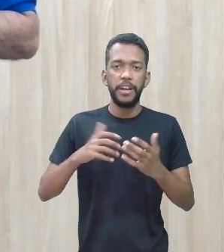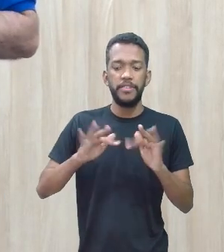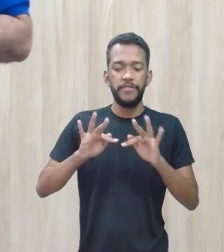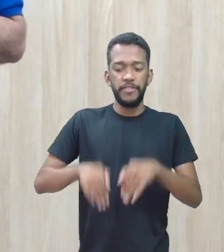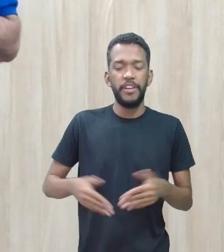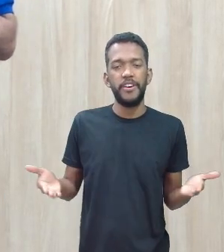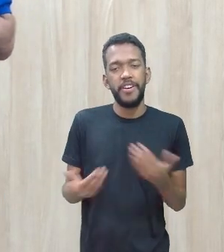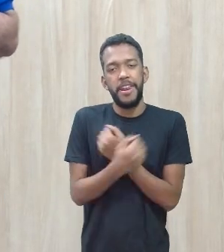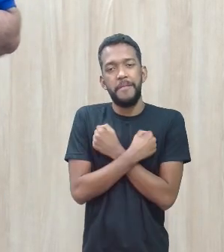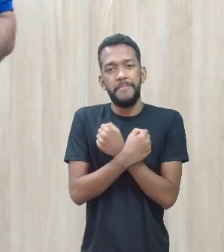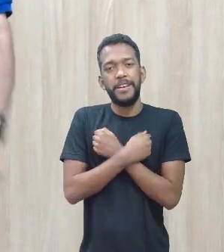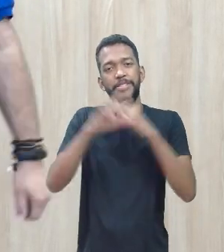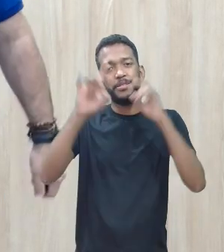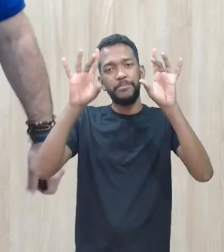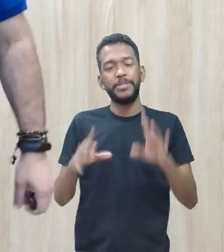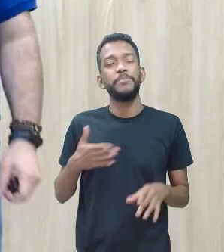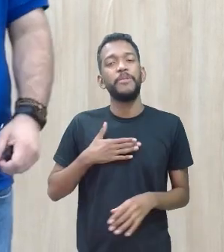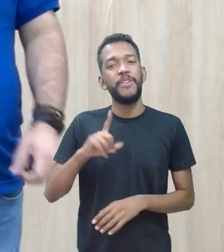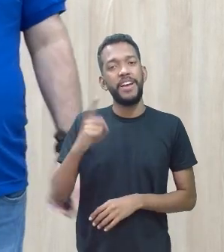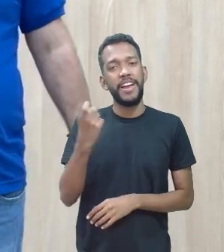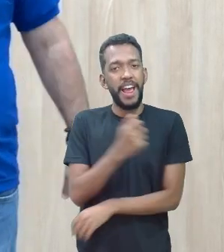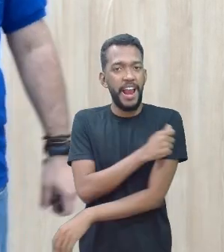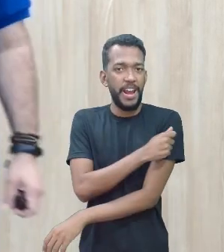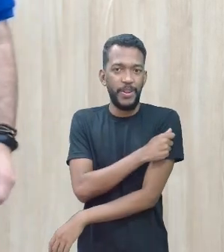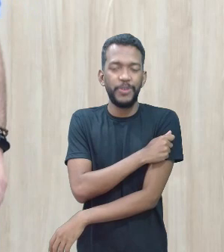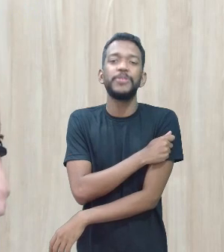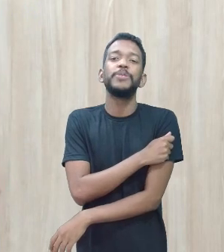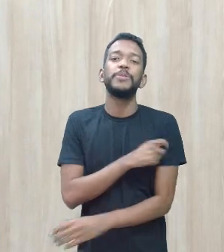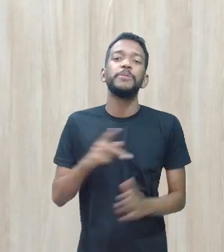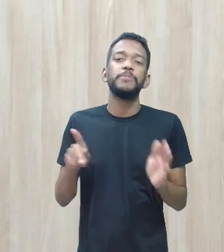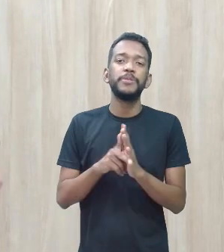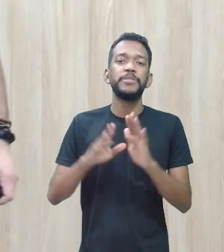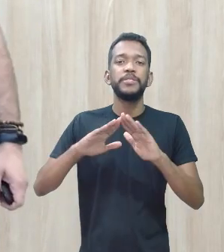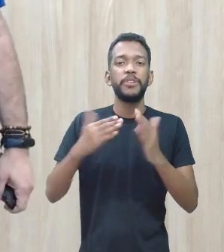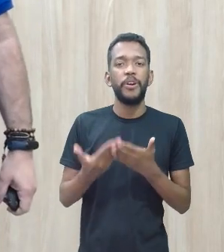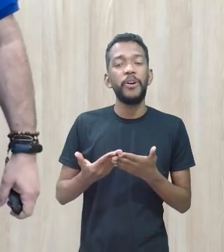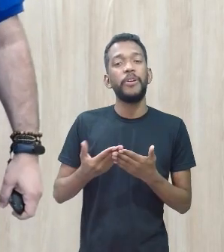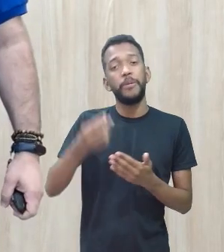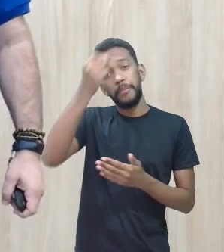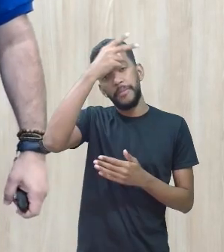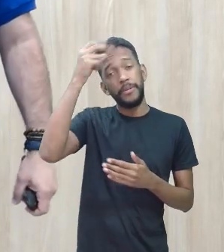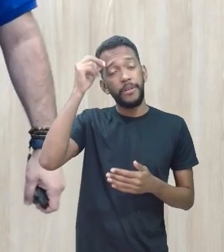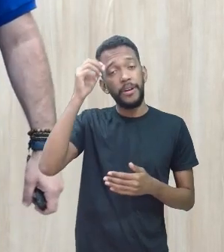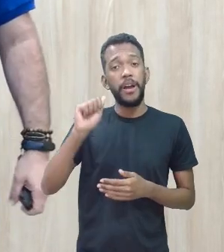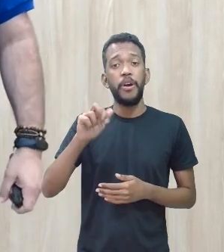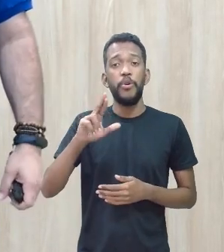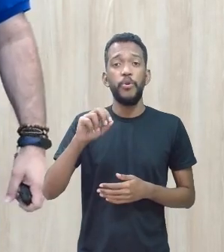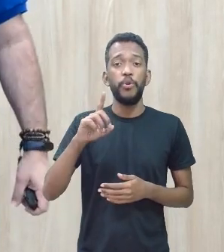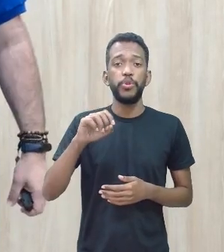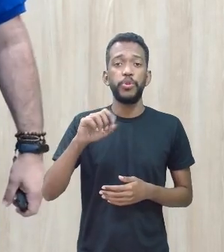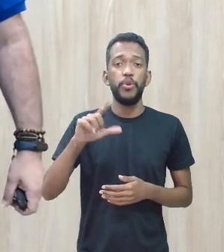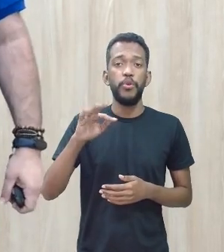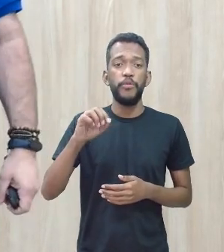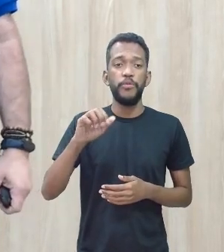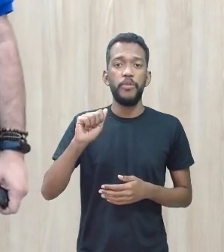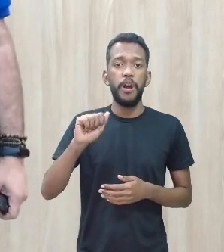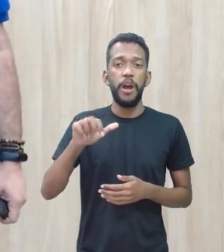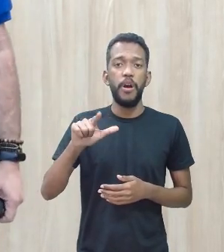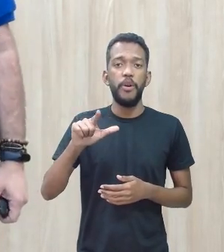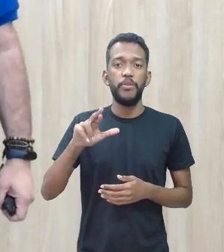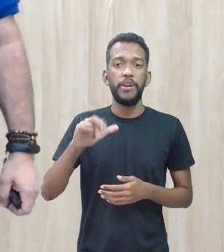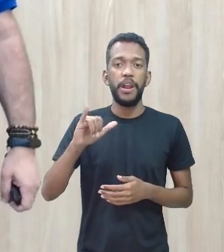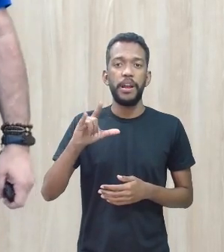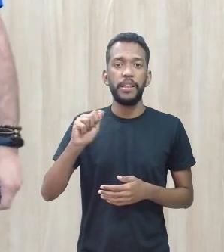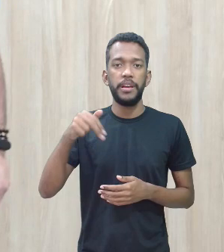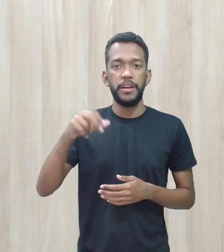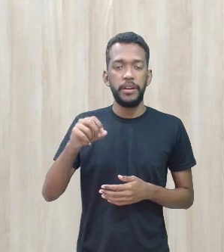um abraço especial para os meus ex-alunos e ex-alunas da Escola Municipal Rodolfo Aureliano, principalmente as turmas,